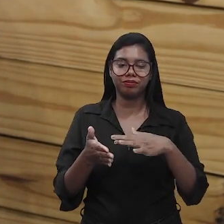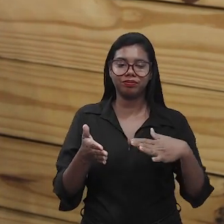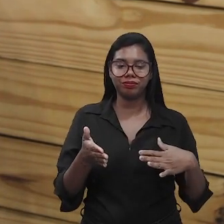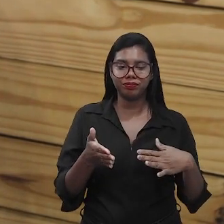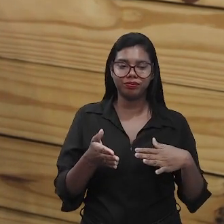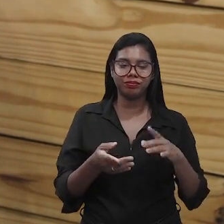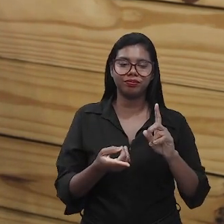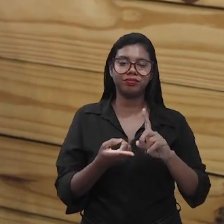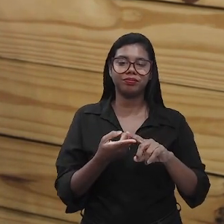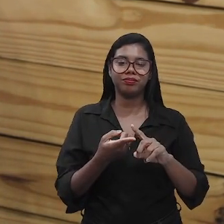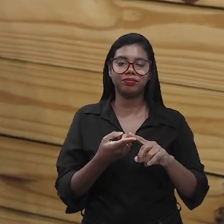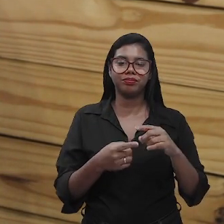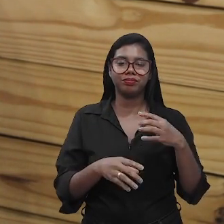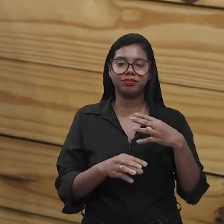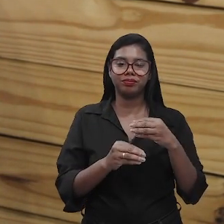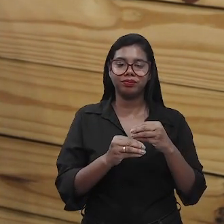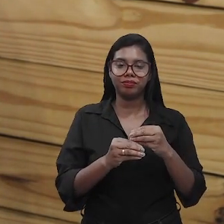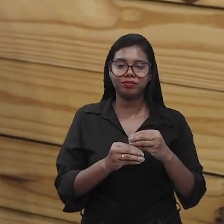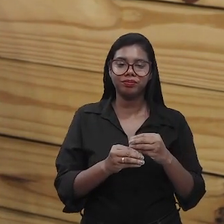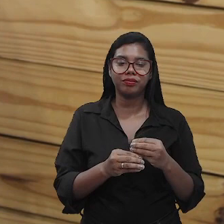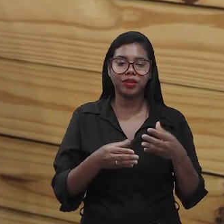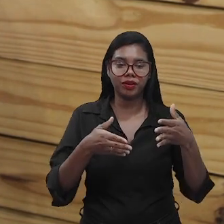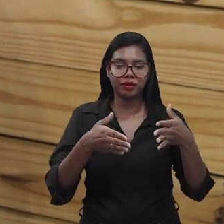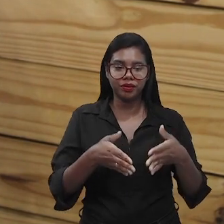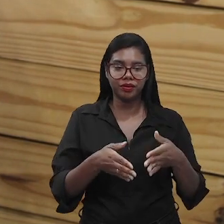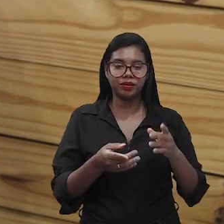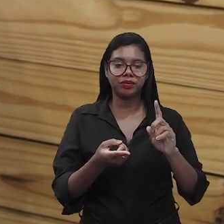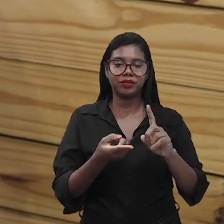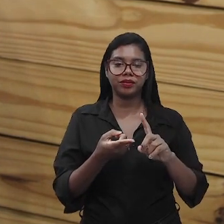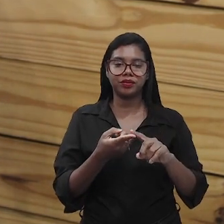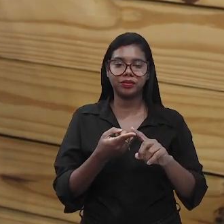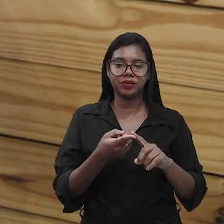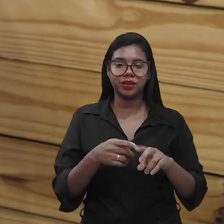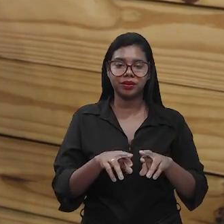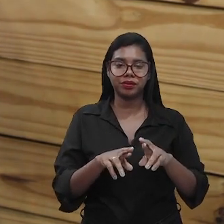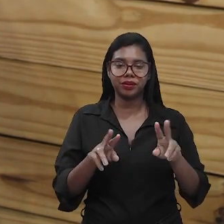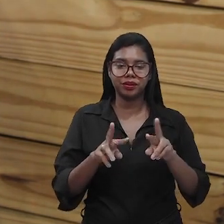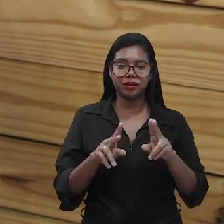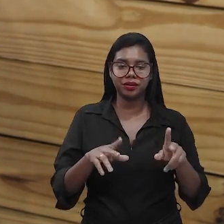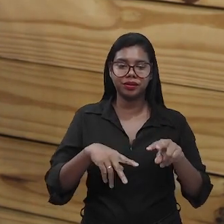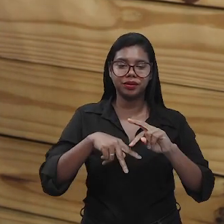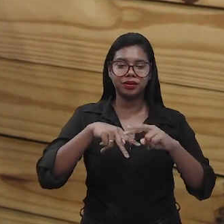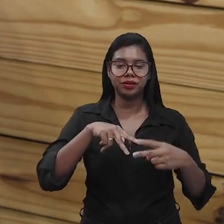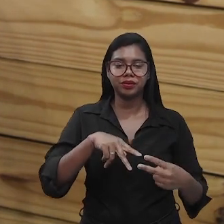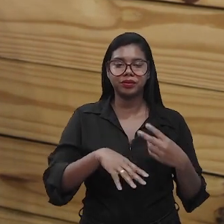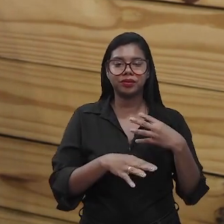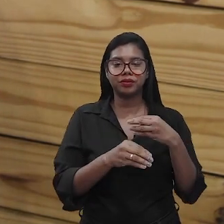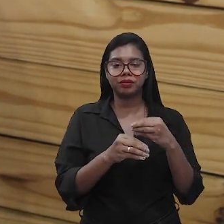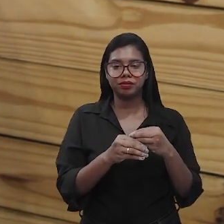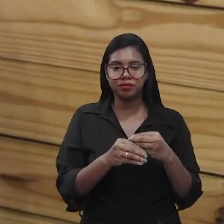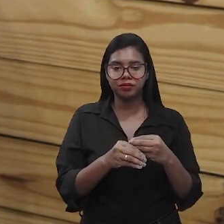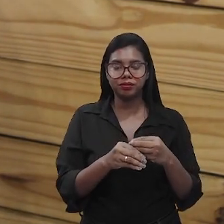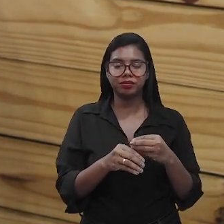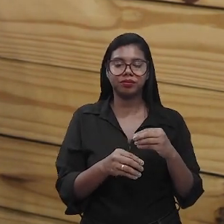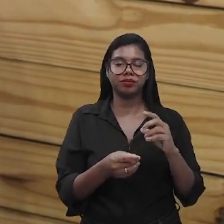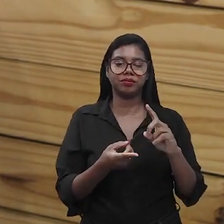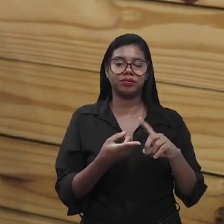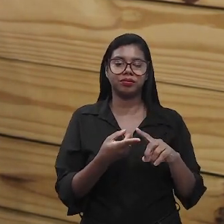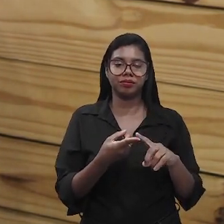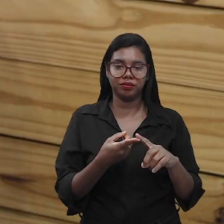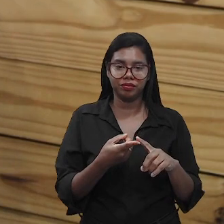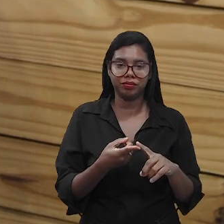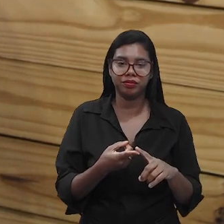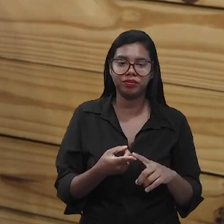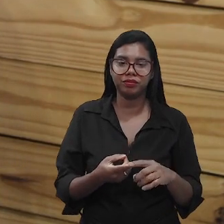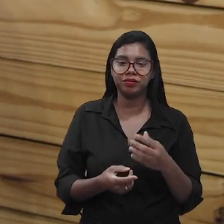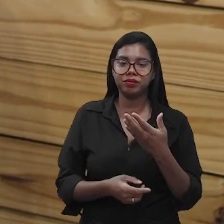nessa escrita mais voltada para a experiência do usuário, né, que a gente chama, inclusive tem um título também, né, um termo também, que é o UX Writing, né,